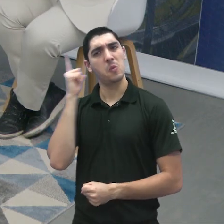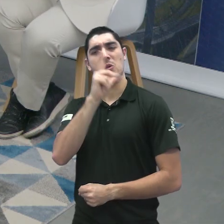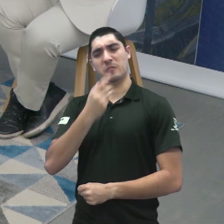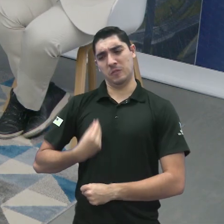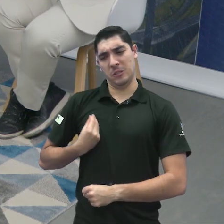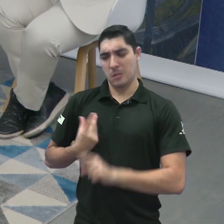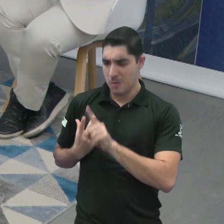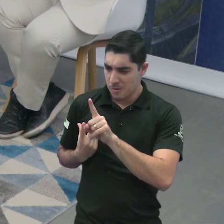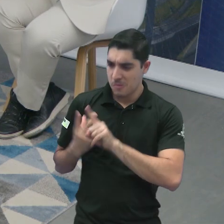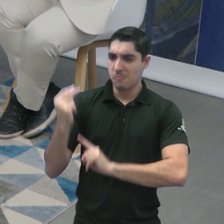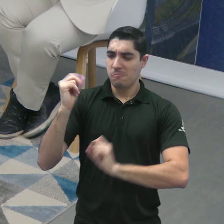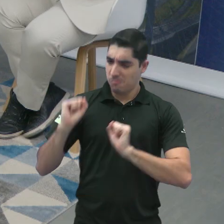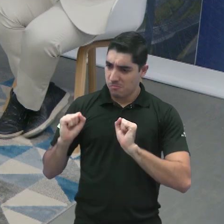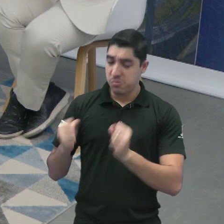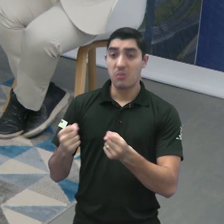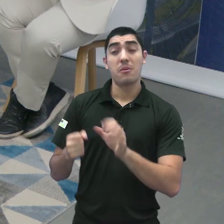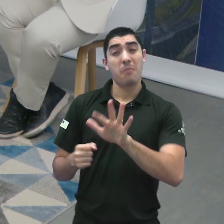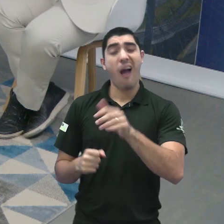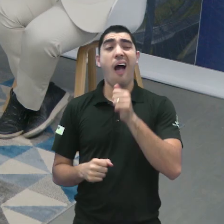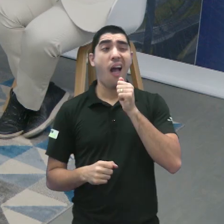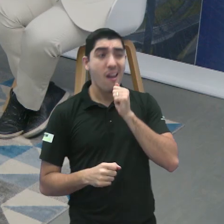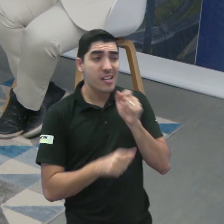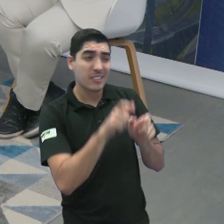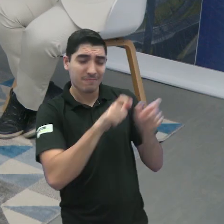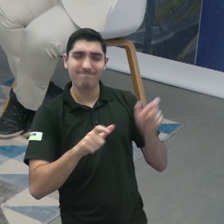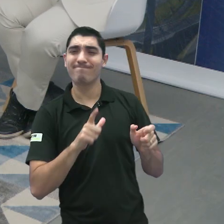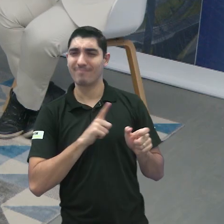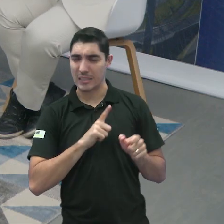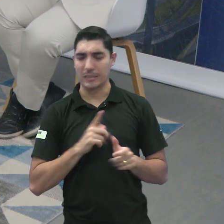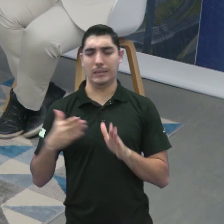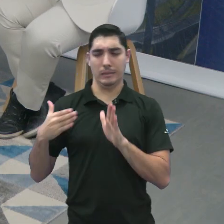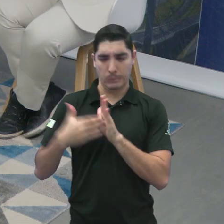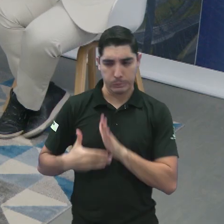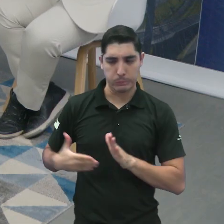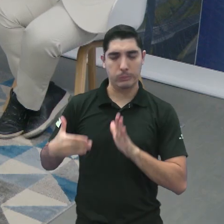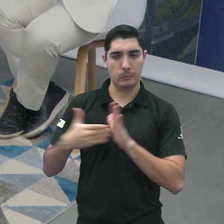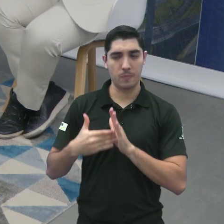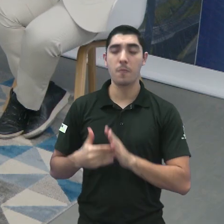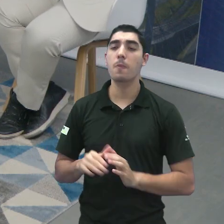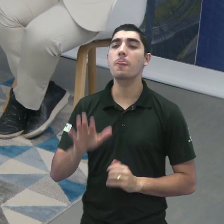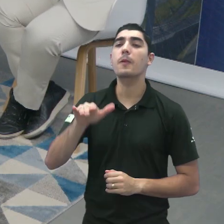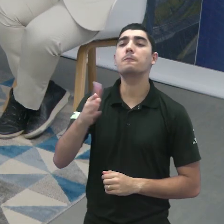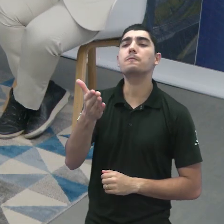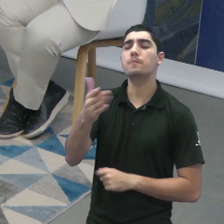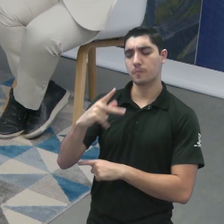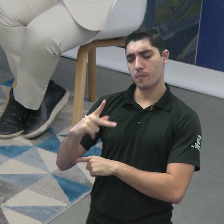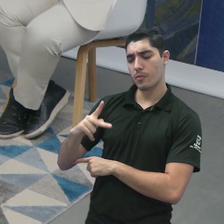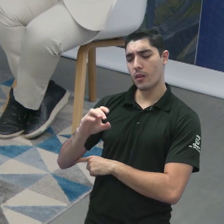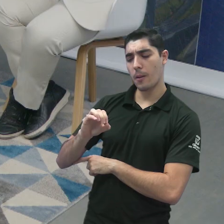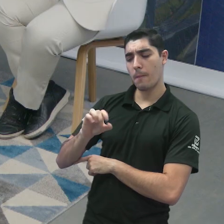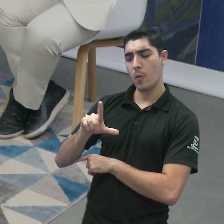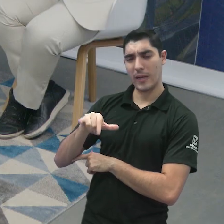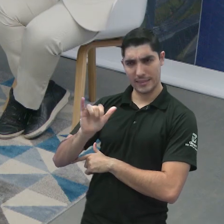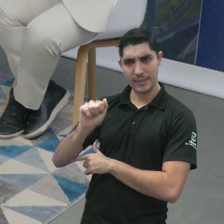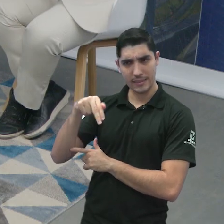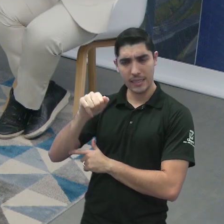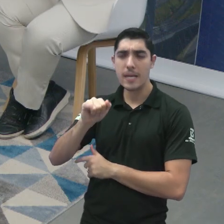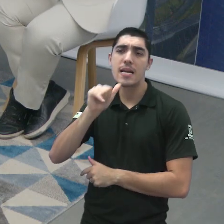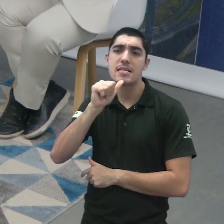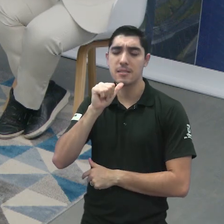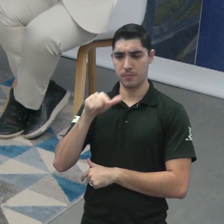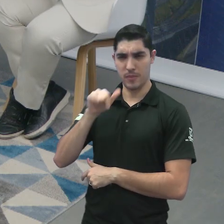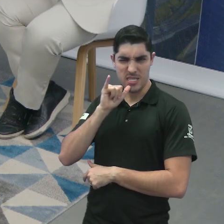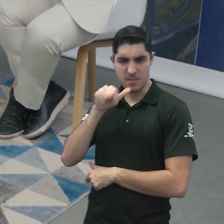ainda, infelizmente, existem muitas barreiras. Poliana, eu queria falar com você, começando aqui esse bloco, na